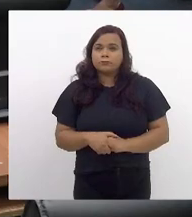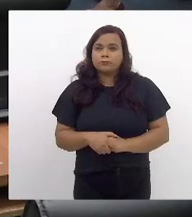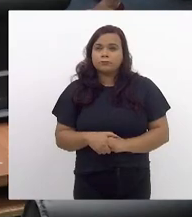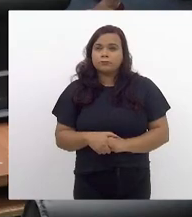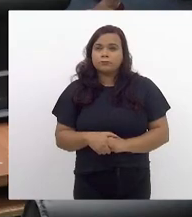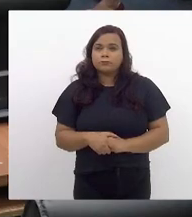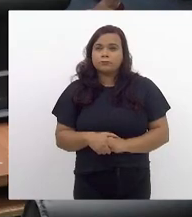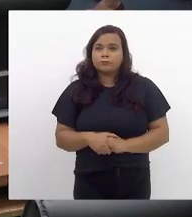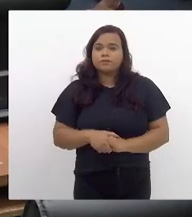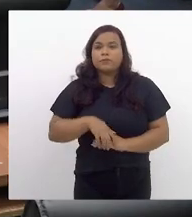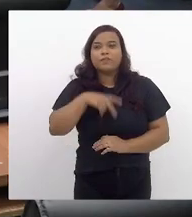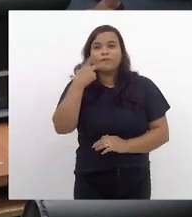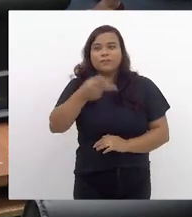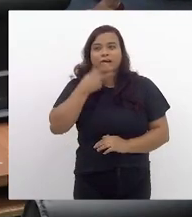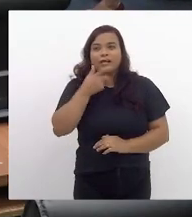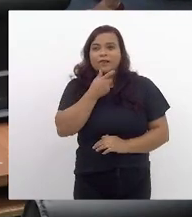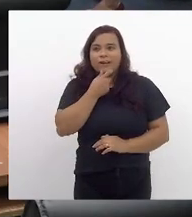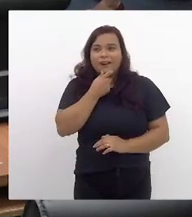Falando em inglês?